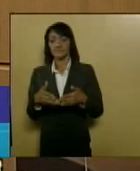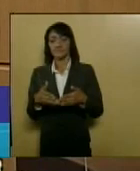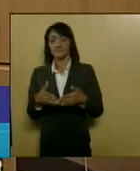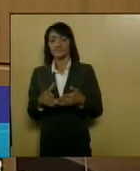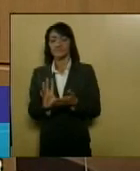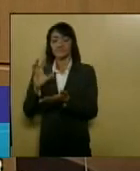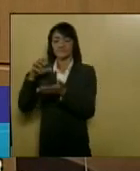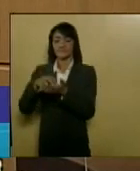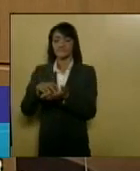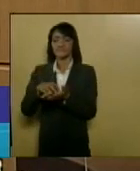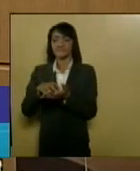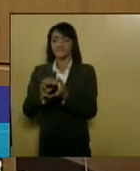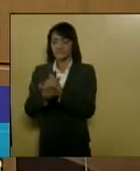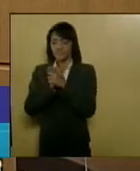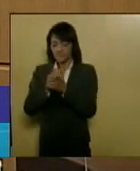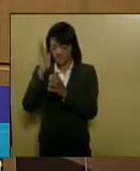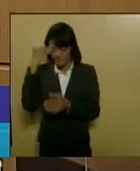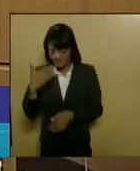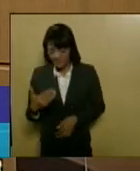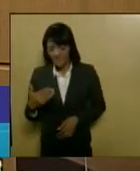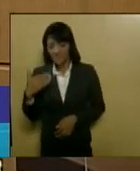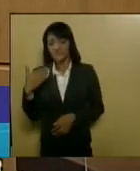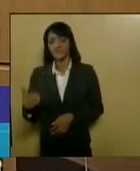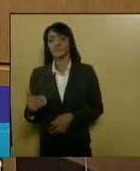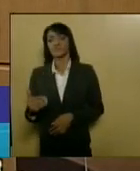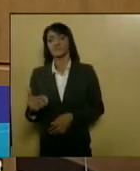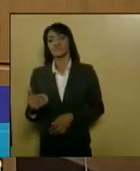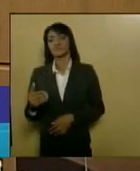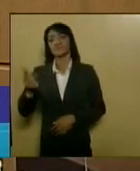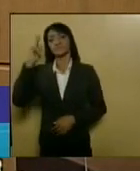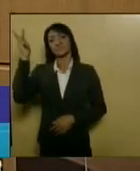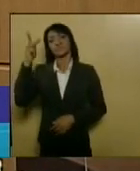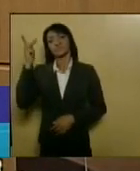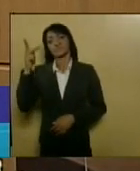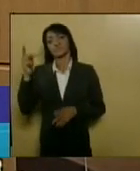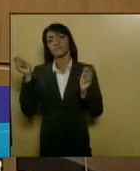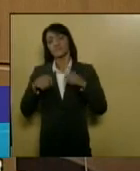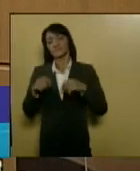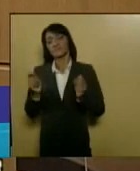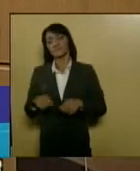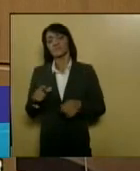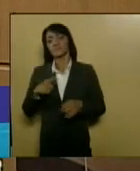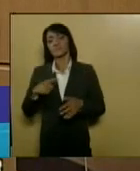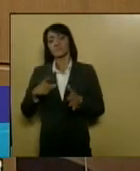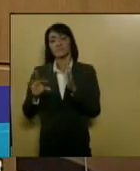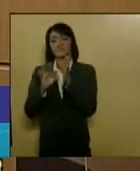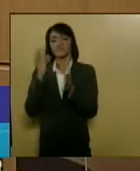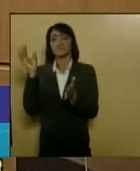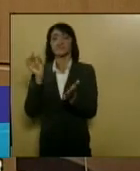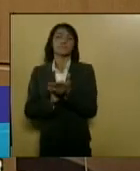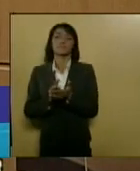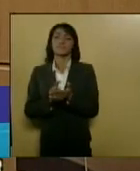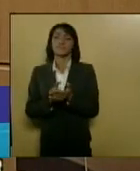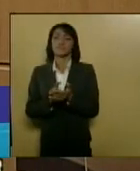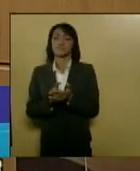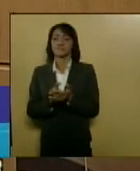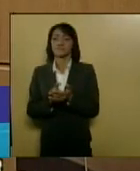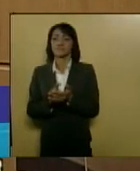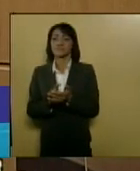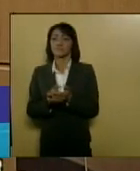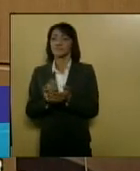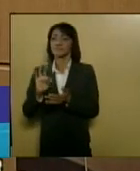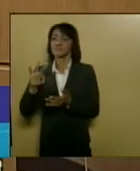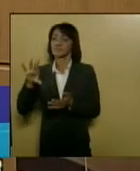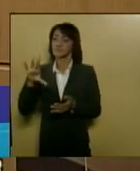unidades homenageadas com a denominação histórica. Somente poderá conter inscrições evocativas o estandarte histórico